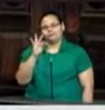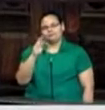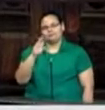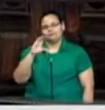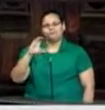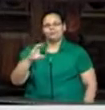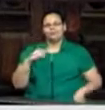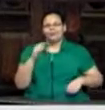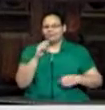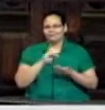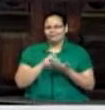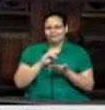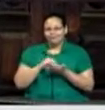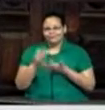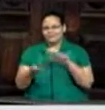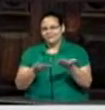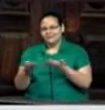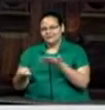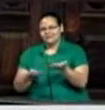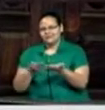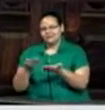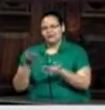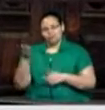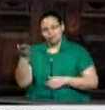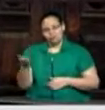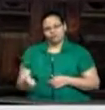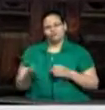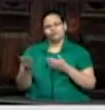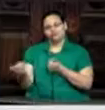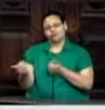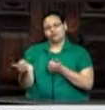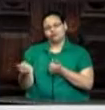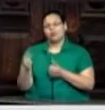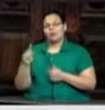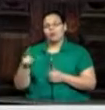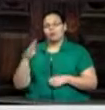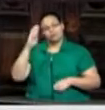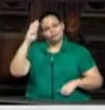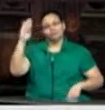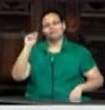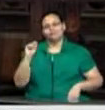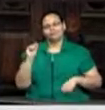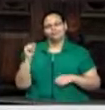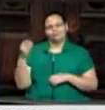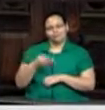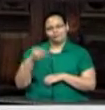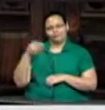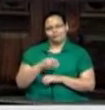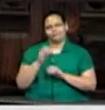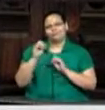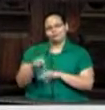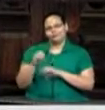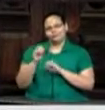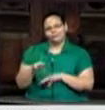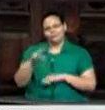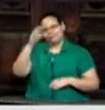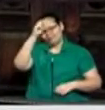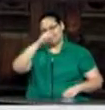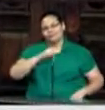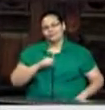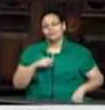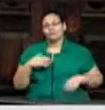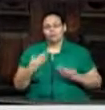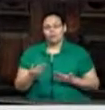uma desassistência ao direito básico da nossa juventude, que é o acesso à educação, e também uma